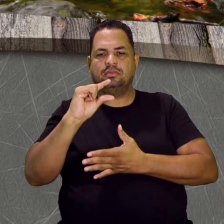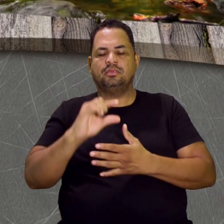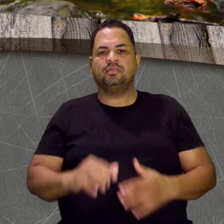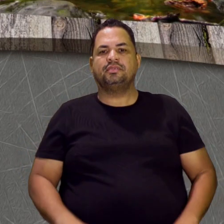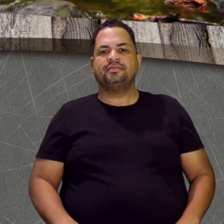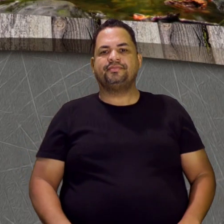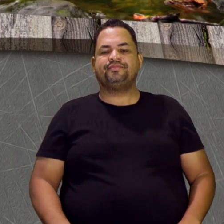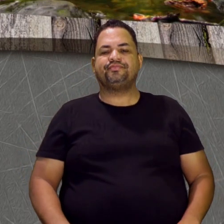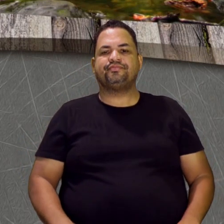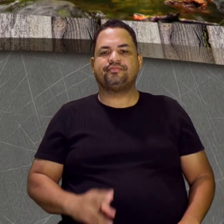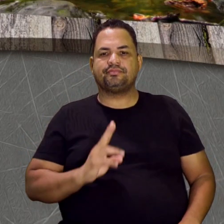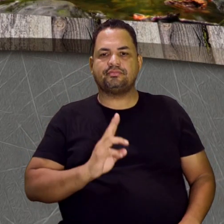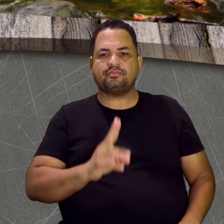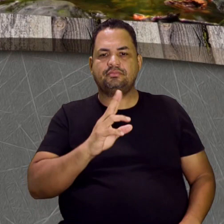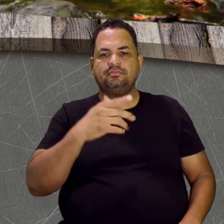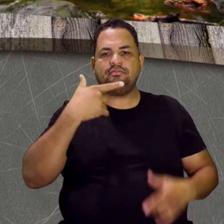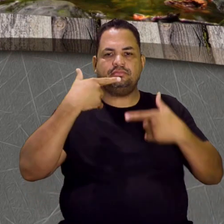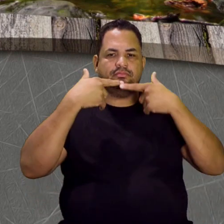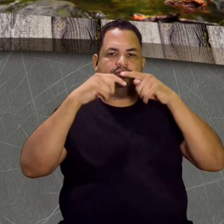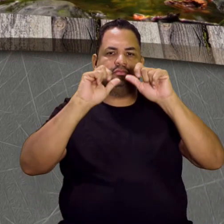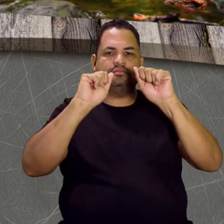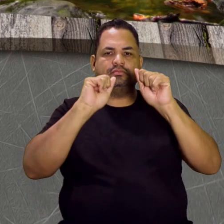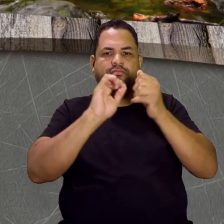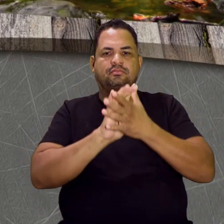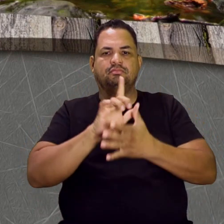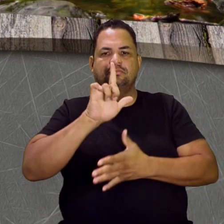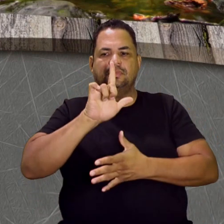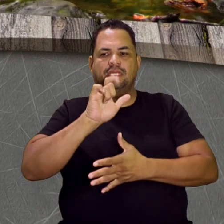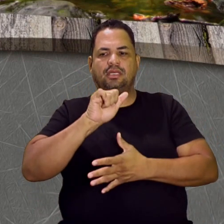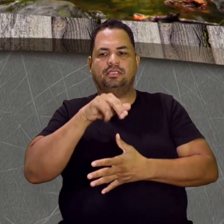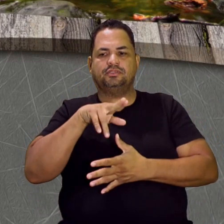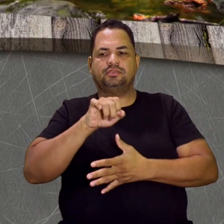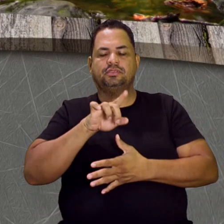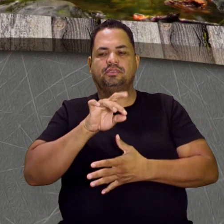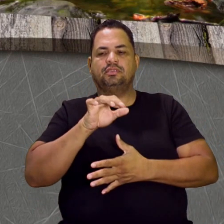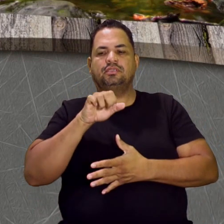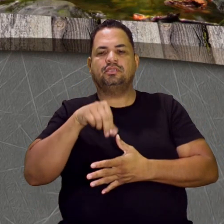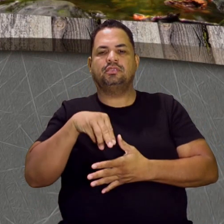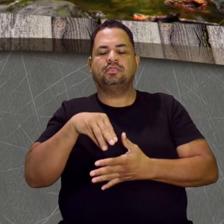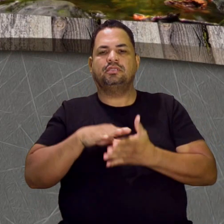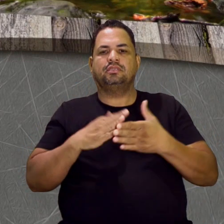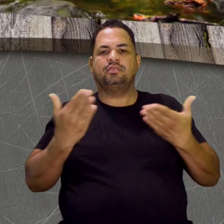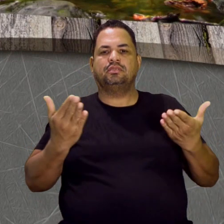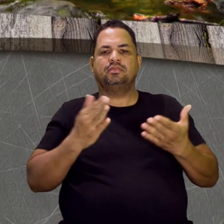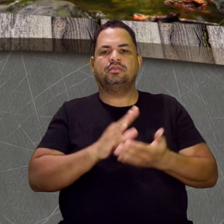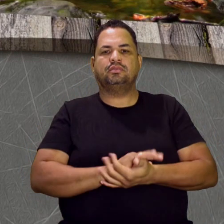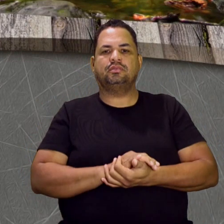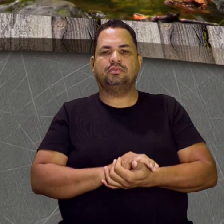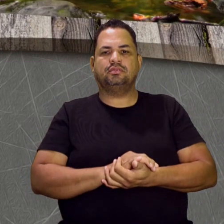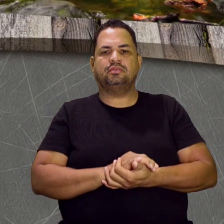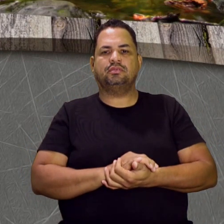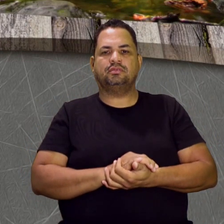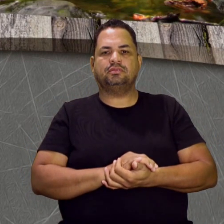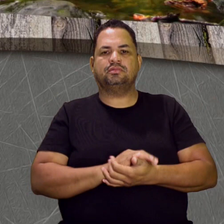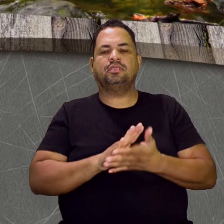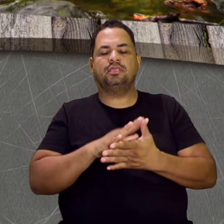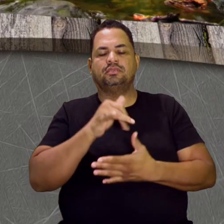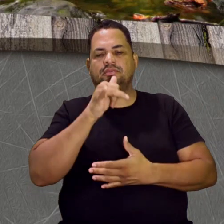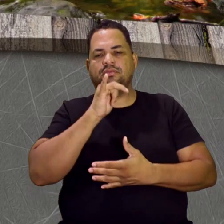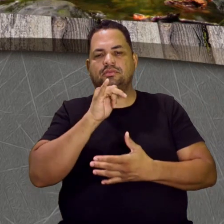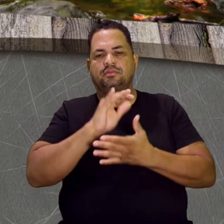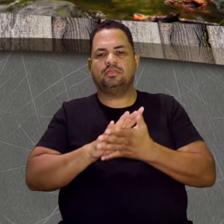né? E sempre na linguagem latim, né? Um exemplo disso é o Homo